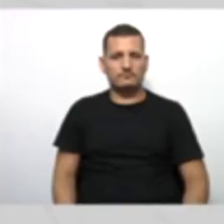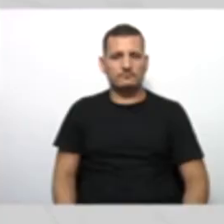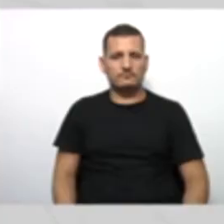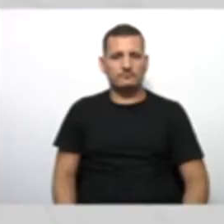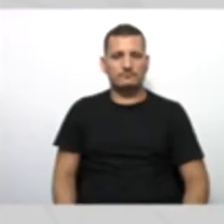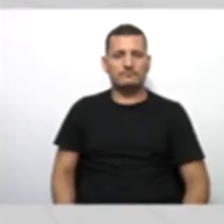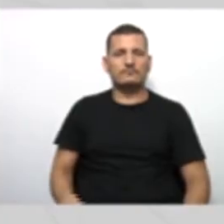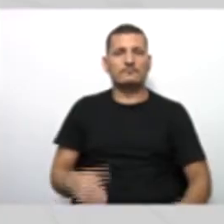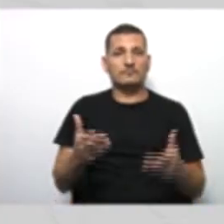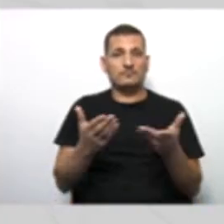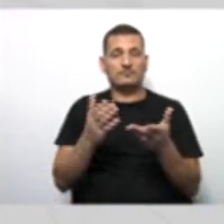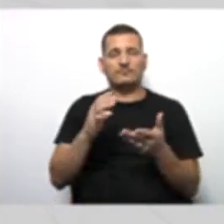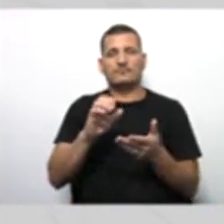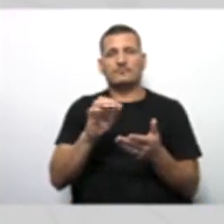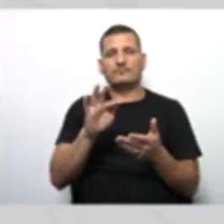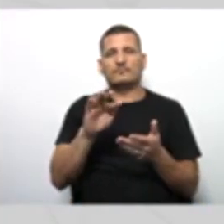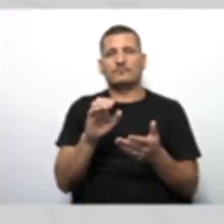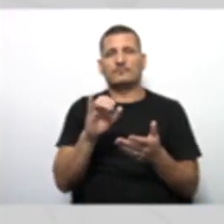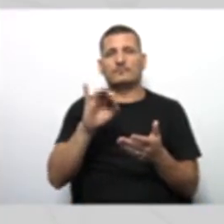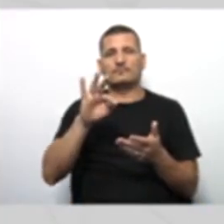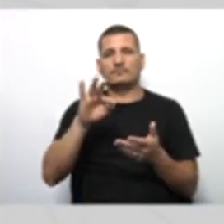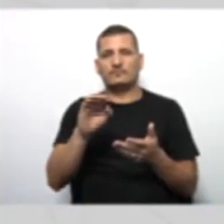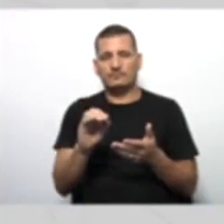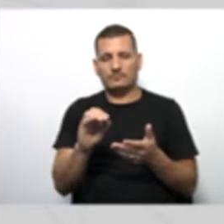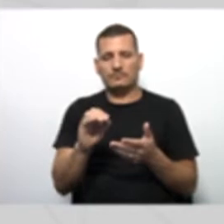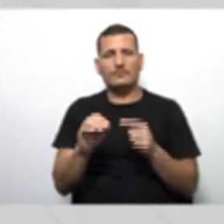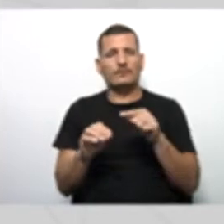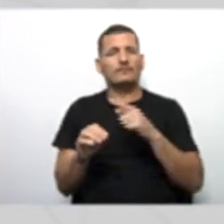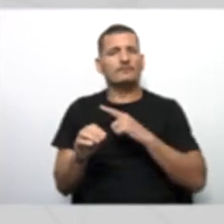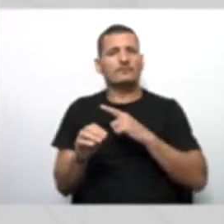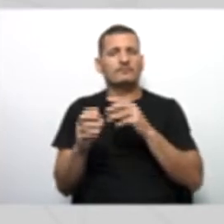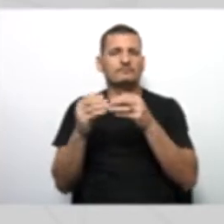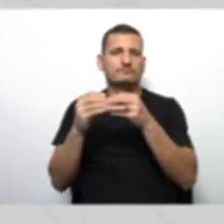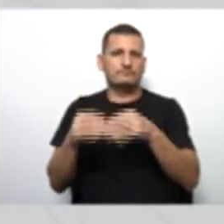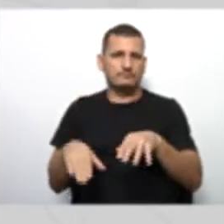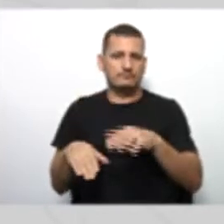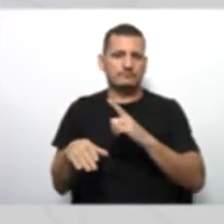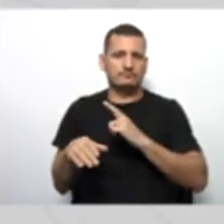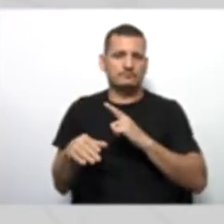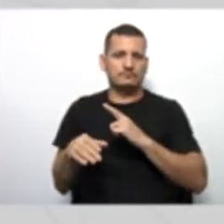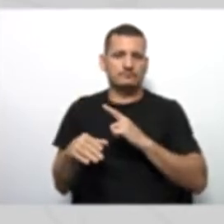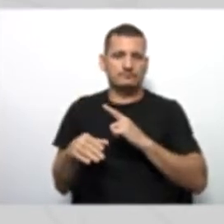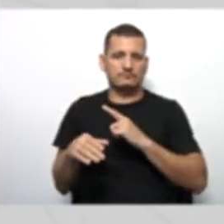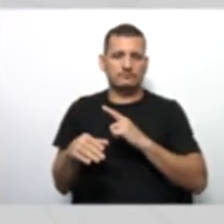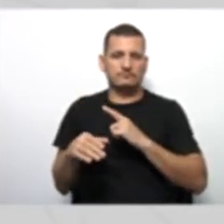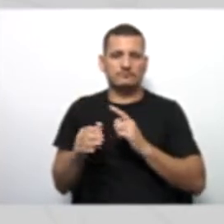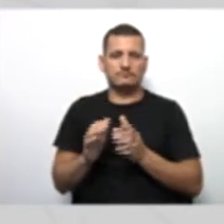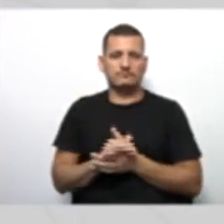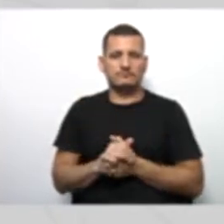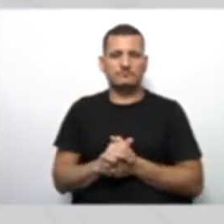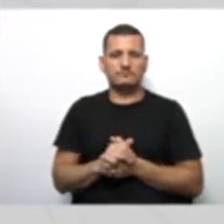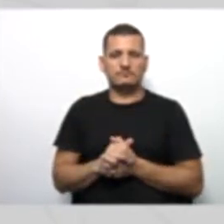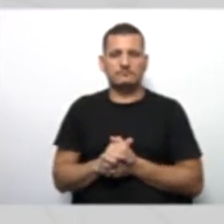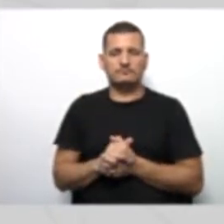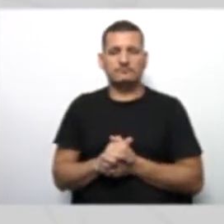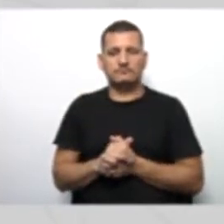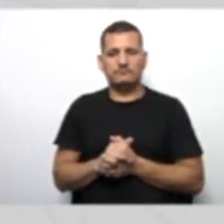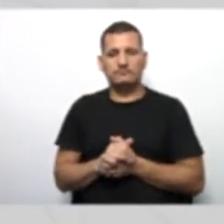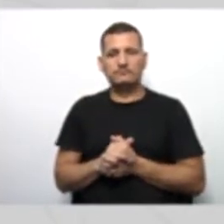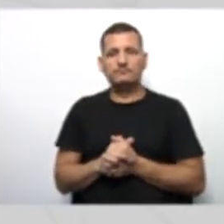olha só, o efeito ele possui um impacto, é um prejuízo caso o evento